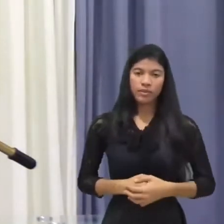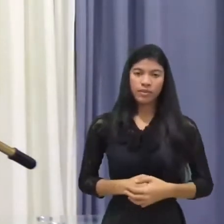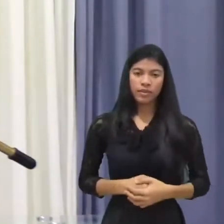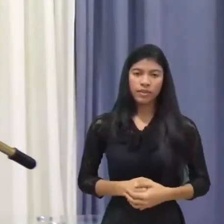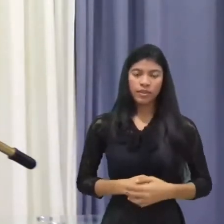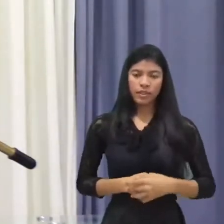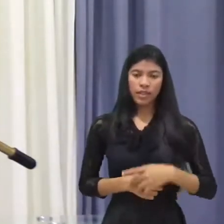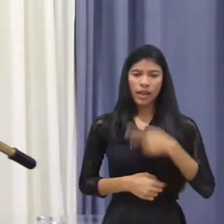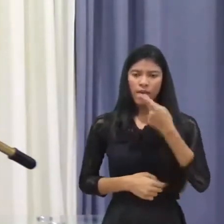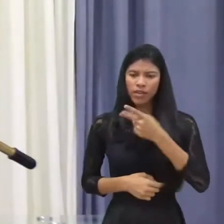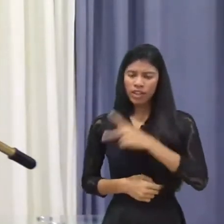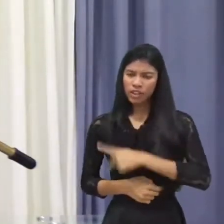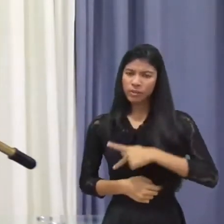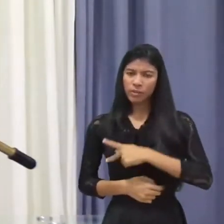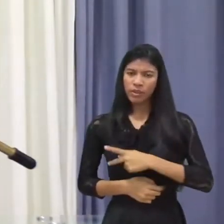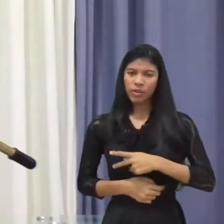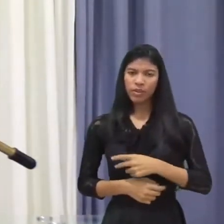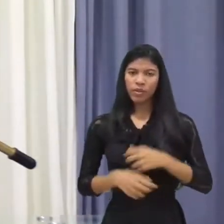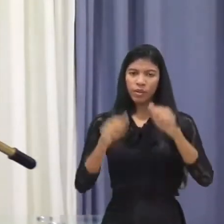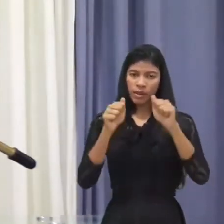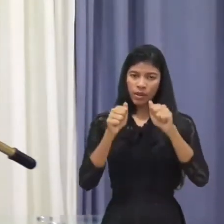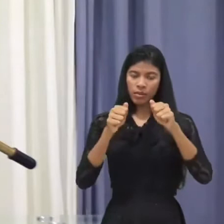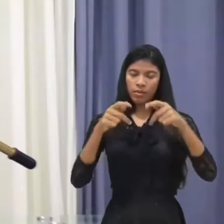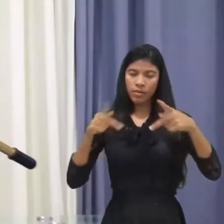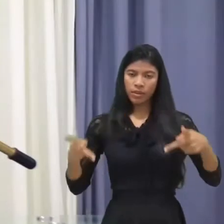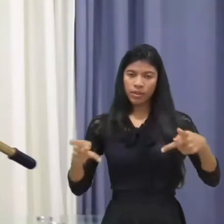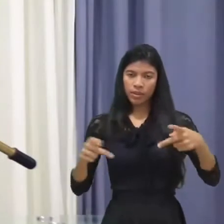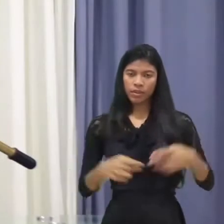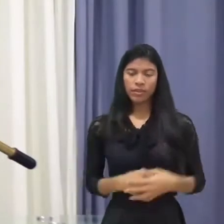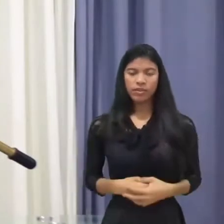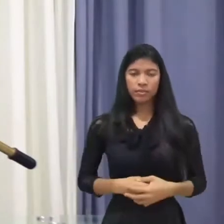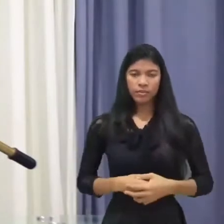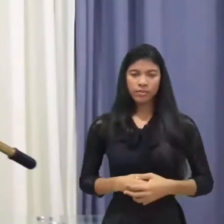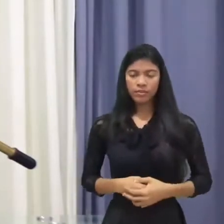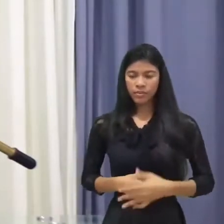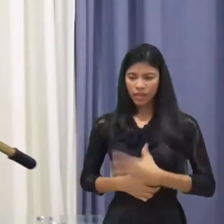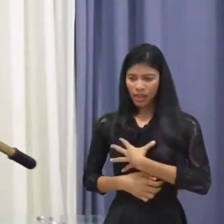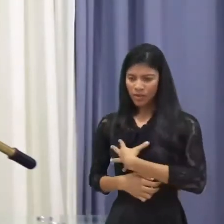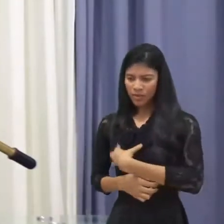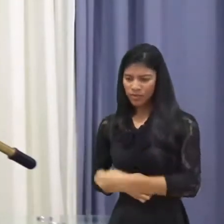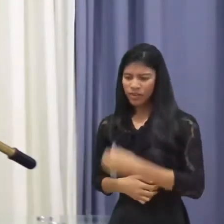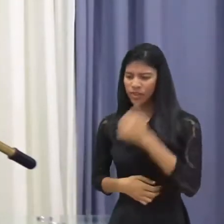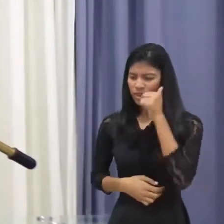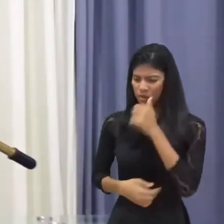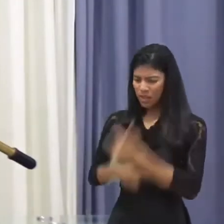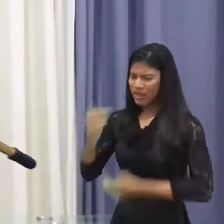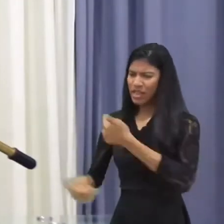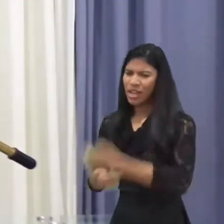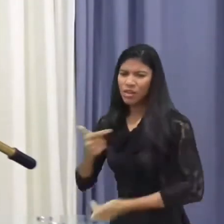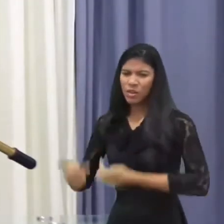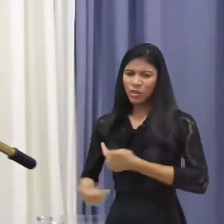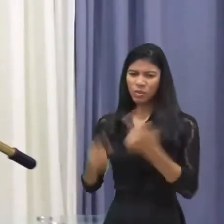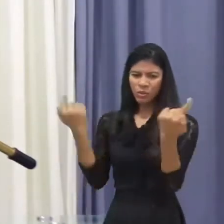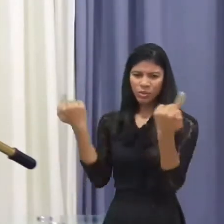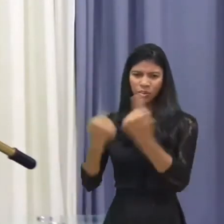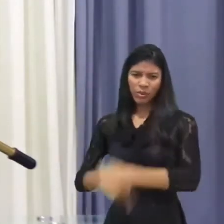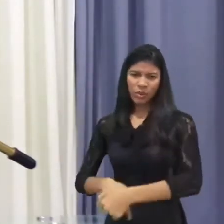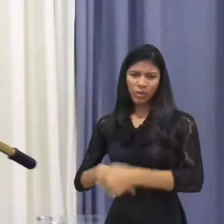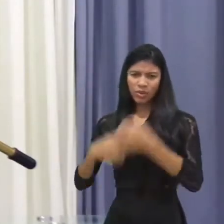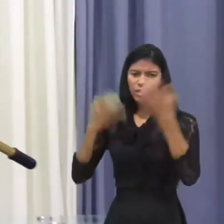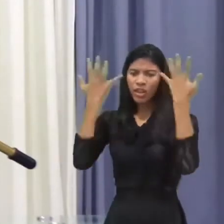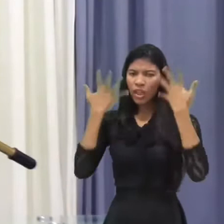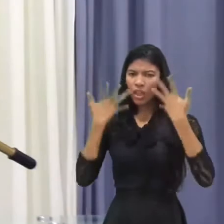Apocalipse 12, 5, não é? A filha da mulher na luta contra o dragão. E, por último,